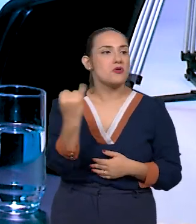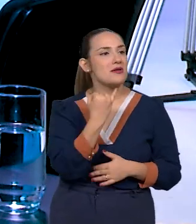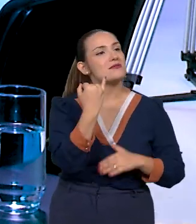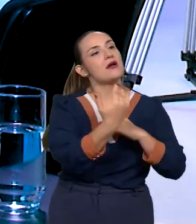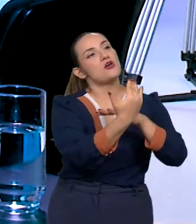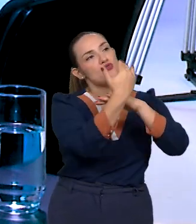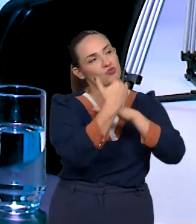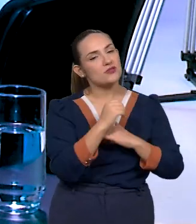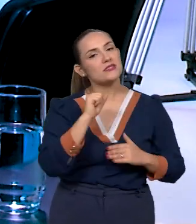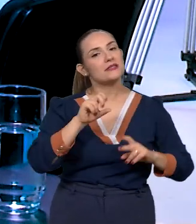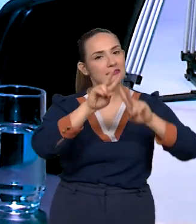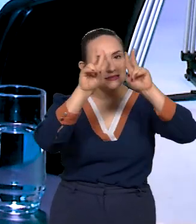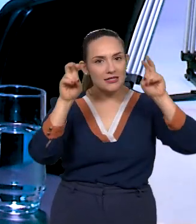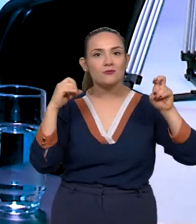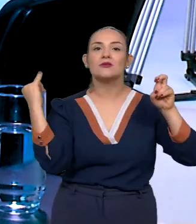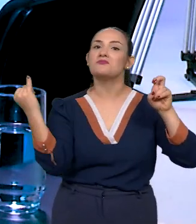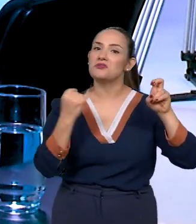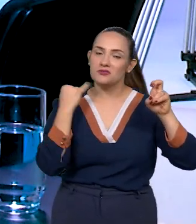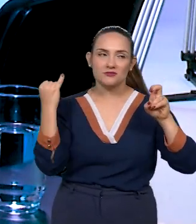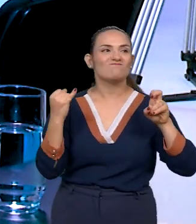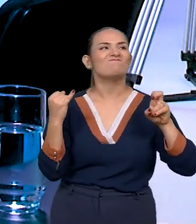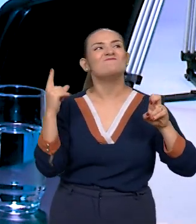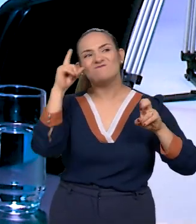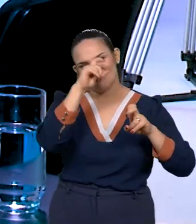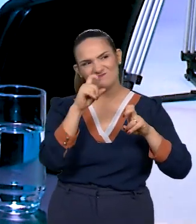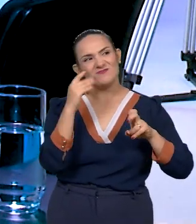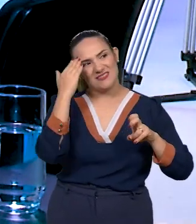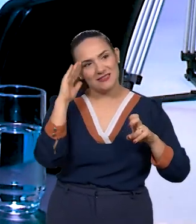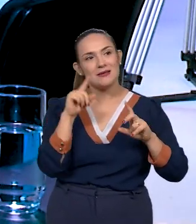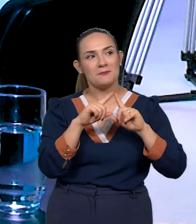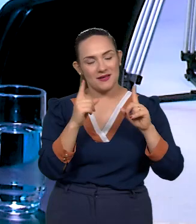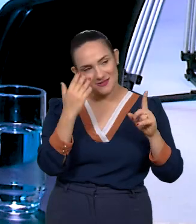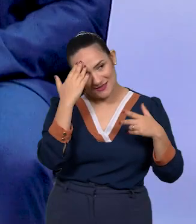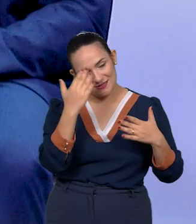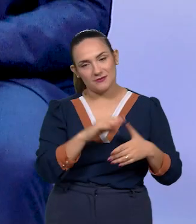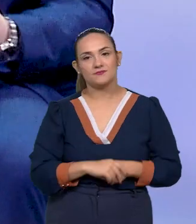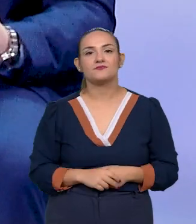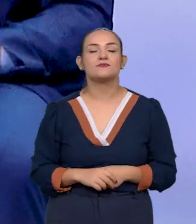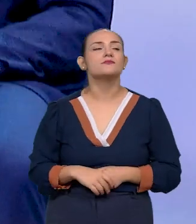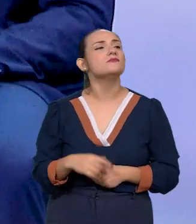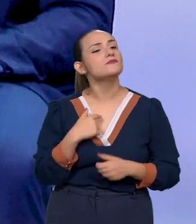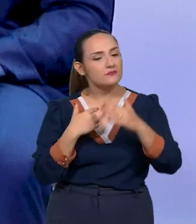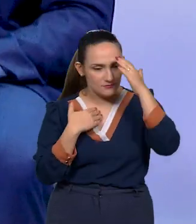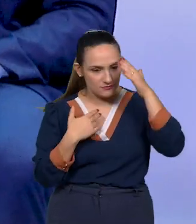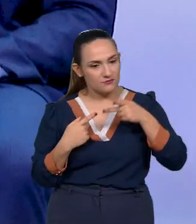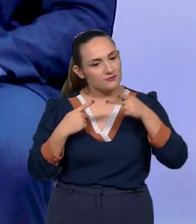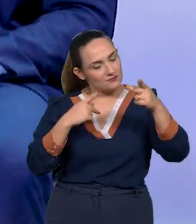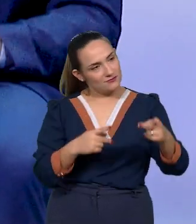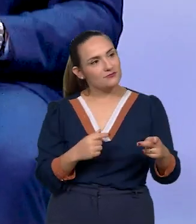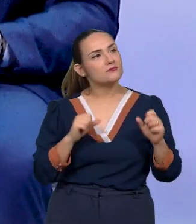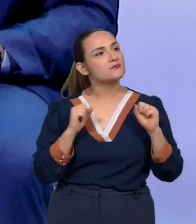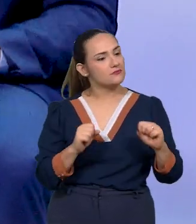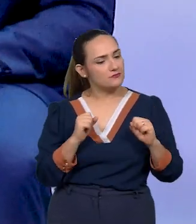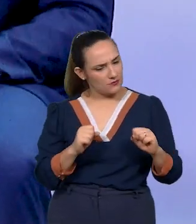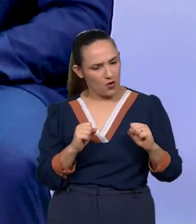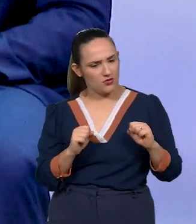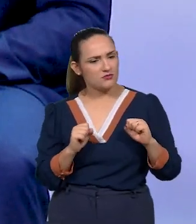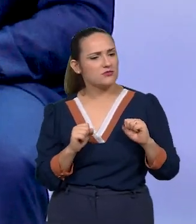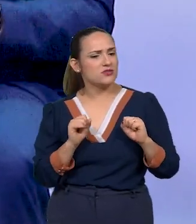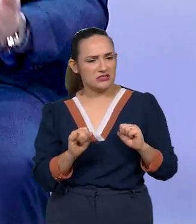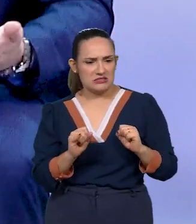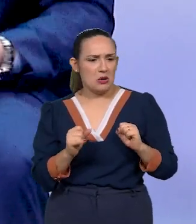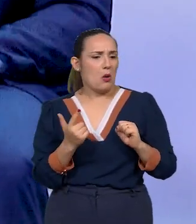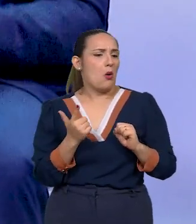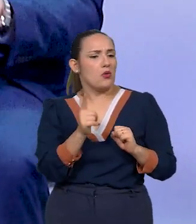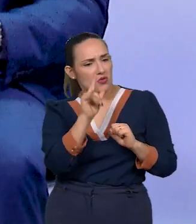muito importante esclarecer esse tema que é de difícil compreensão para a nossa audiência, doutor. Eu agradeço o convite e me coloco à disposição do